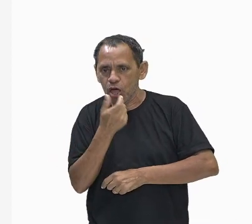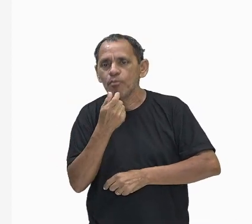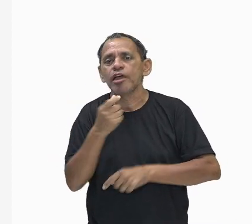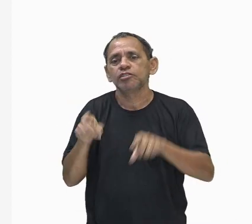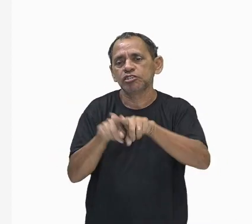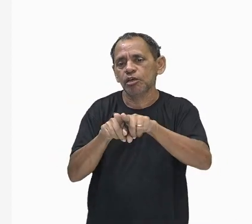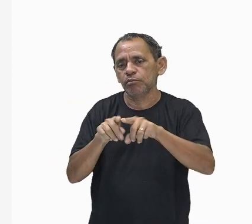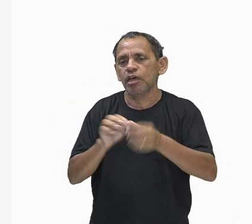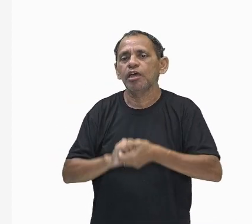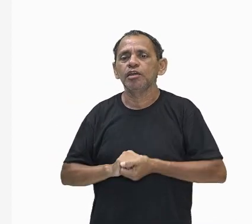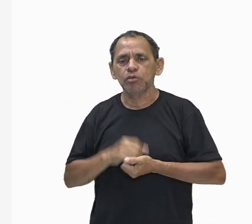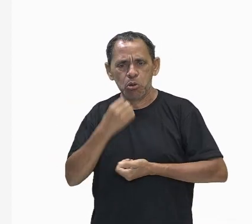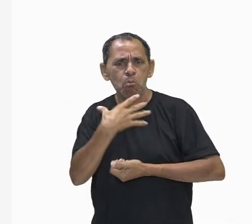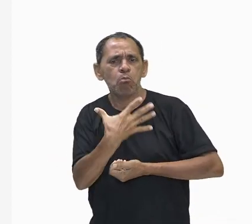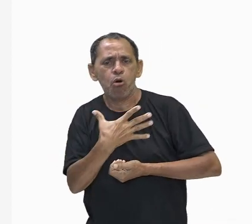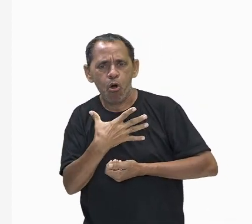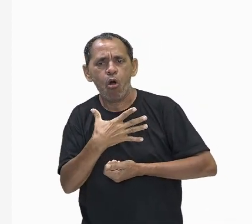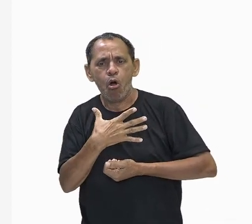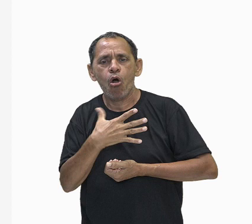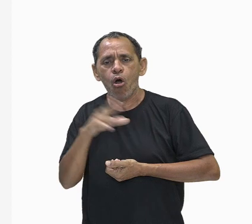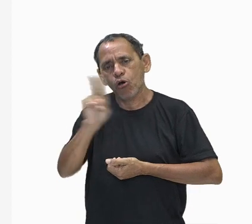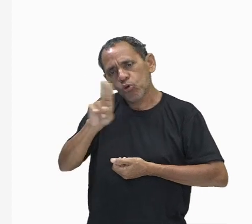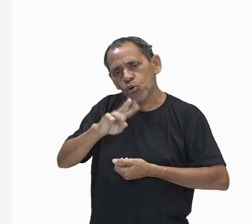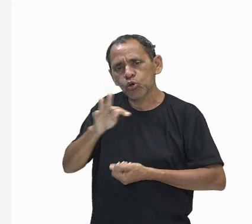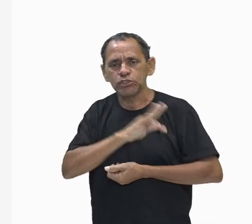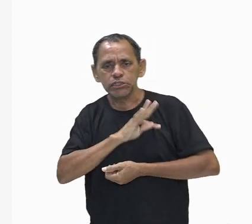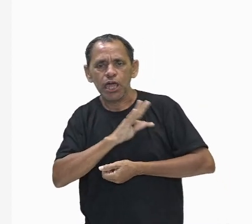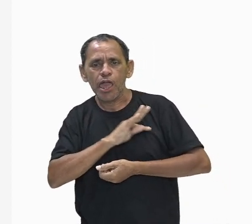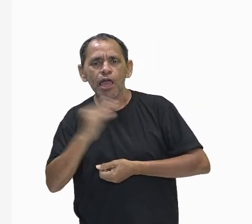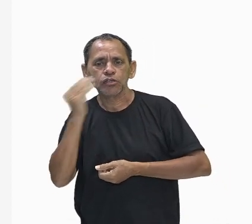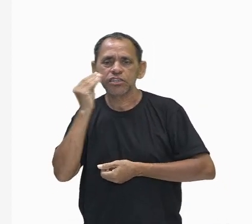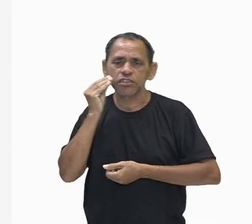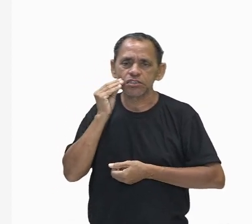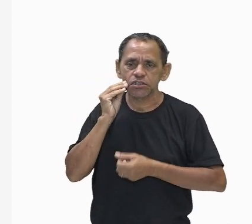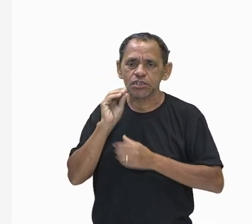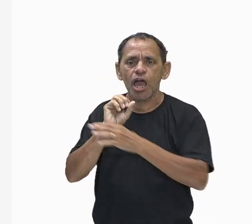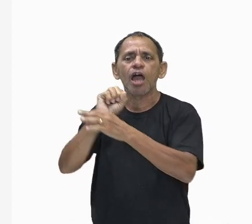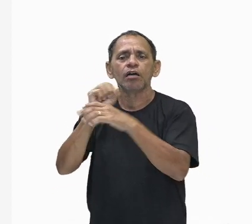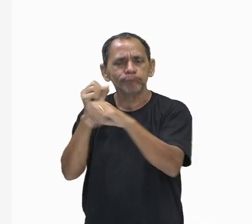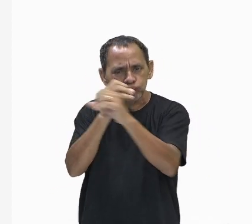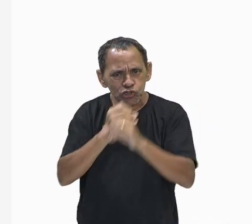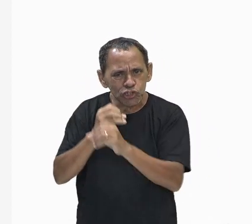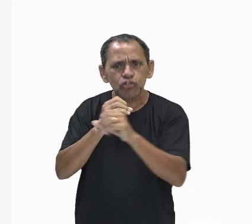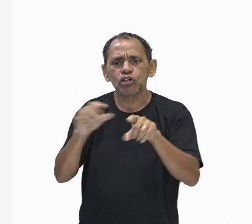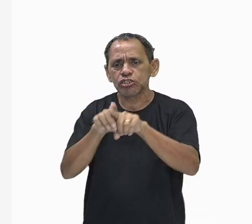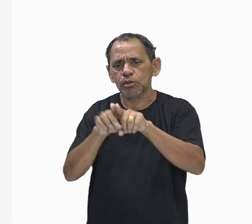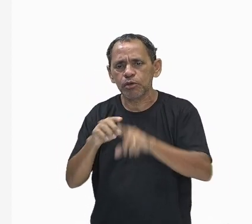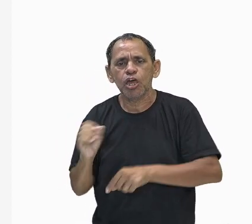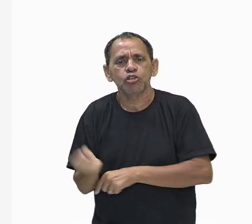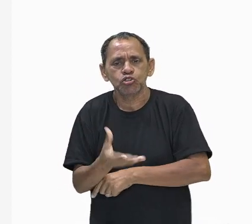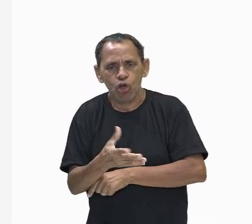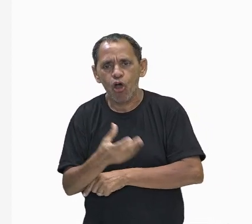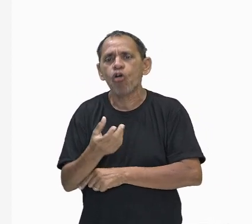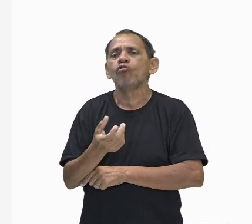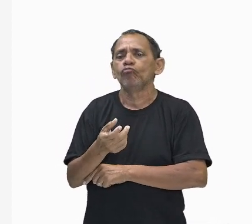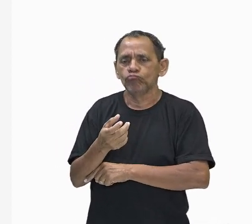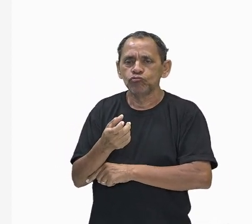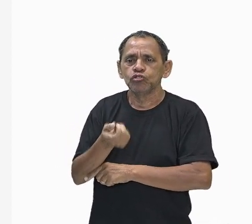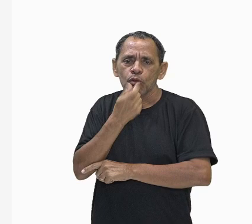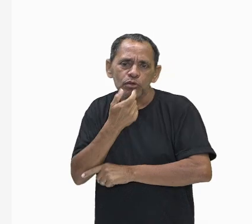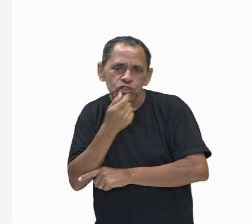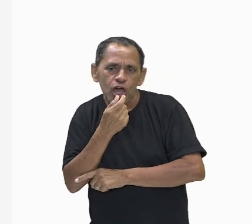se beneficiam com essas técnicas. Testar com segurança e eficácia novos medicamentos em células humanas